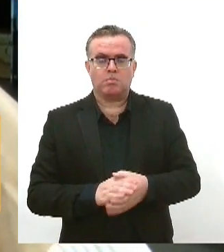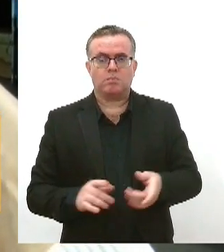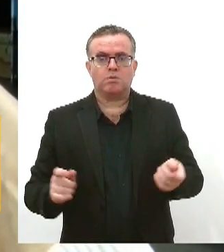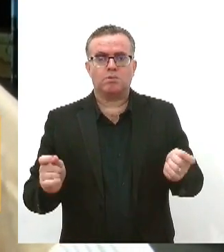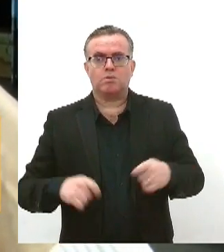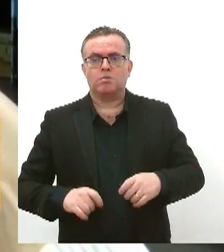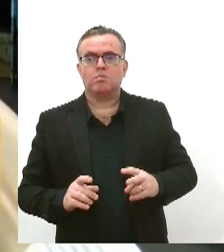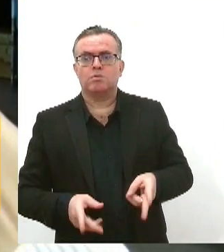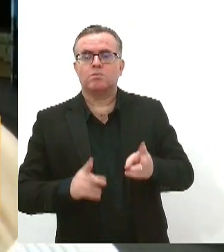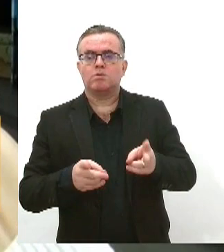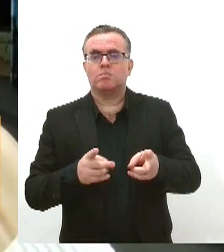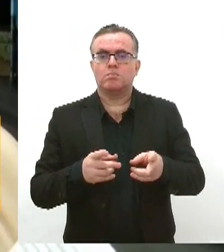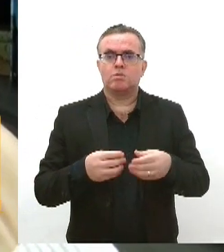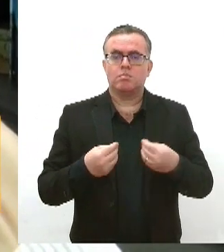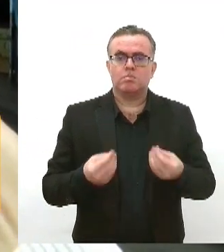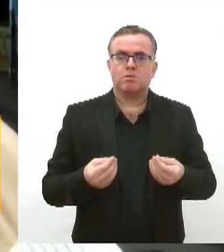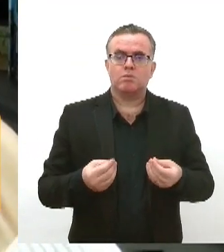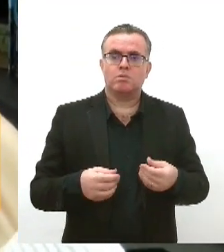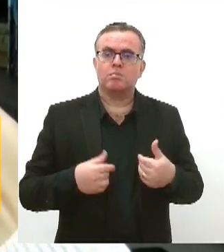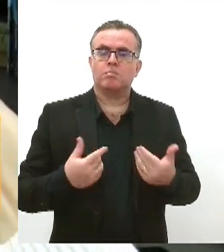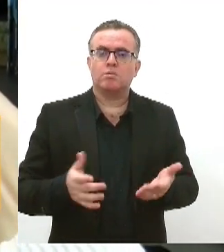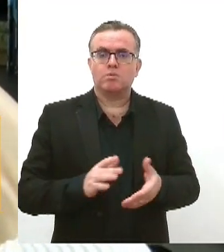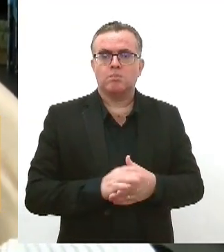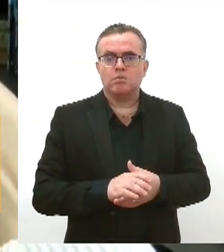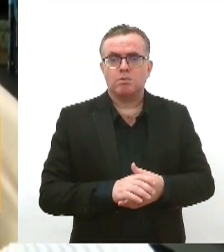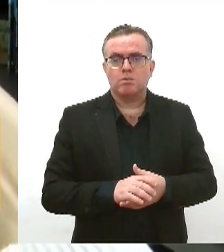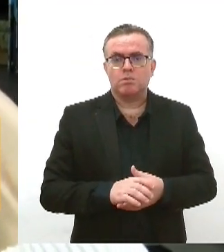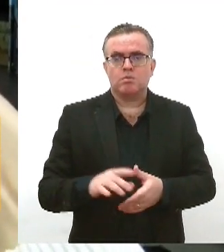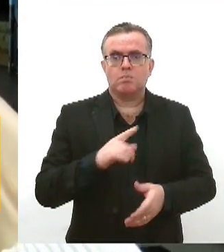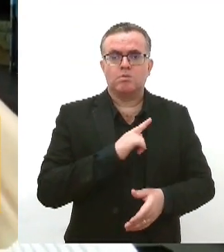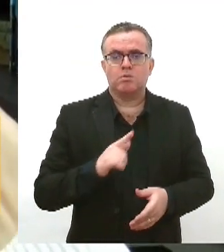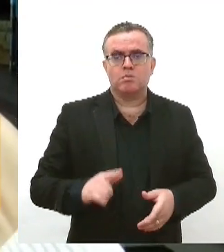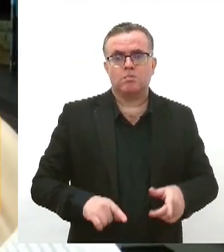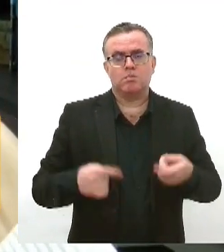anseio da categoria que o governo do estado também tem, para que a gente